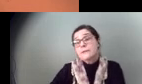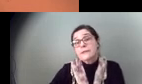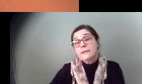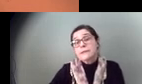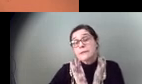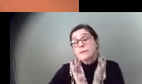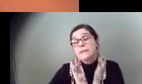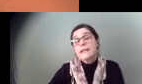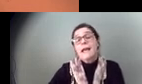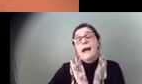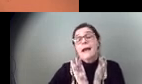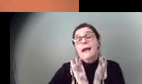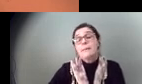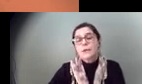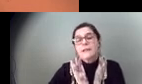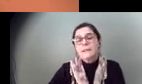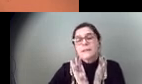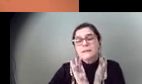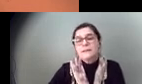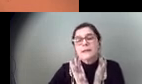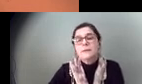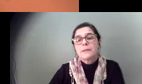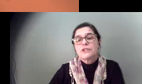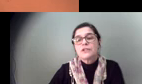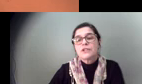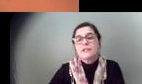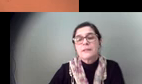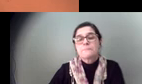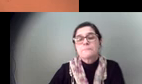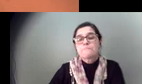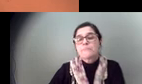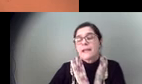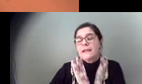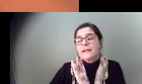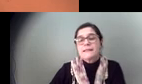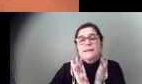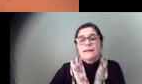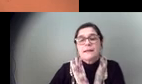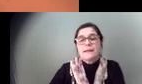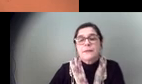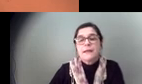Destacamos e enfatizamos, né, a importância para a gente ter